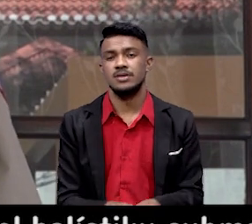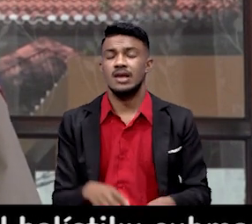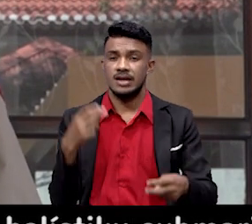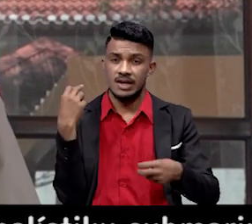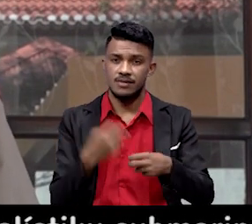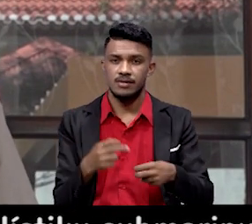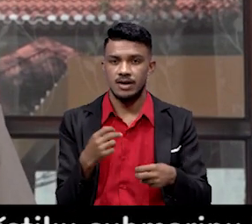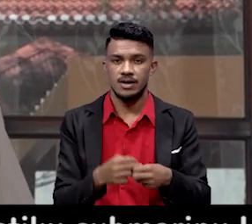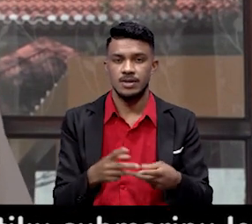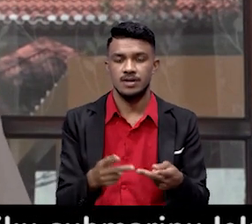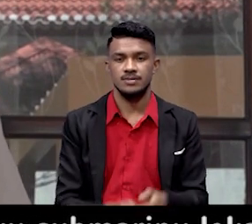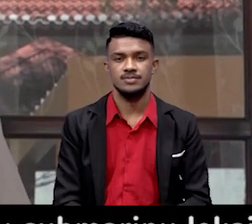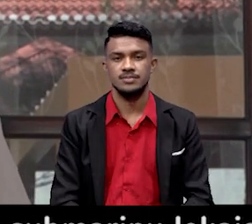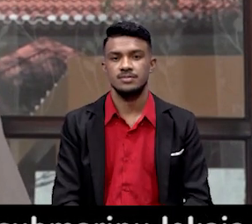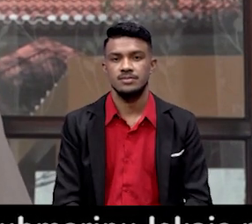disaster.